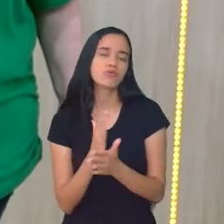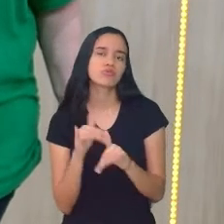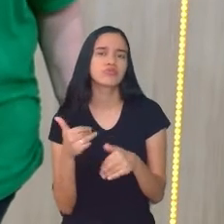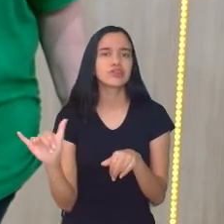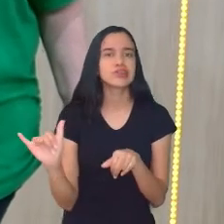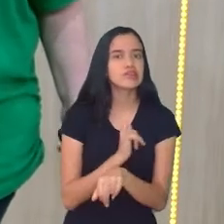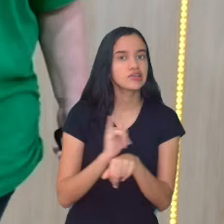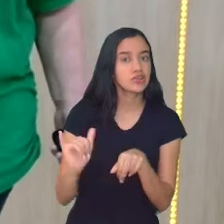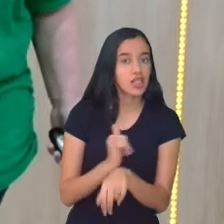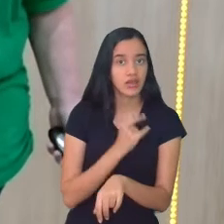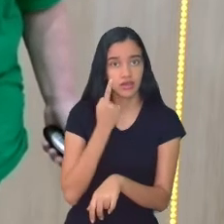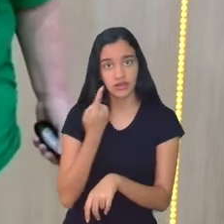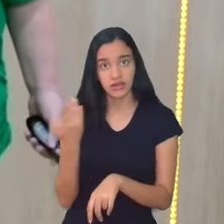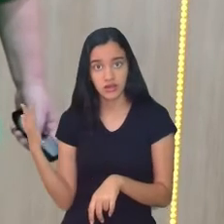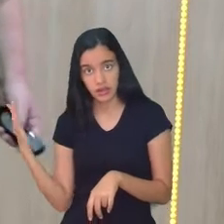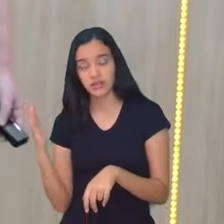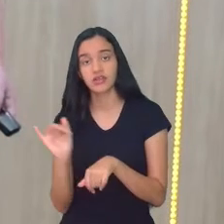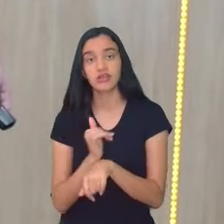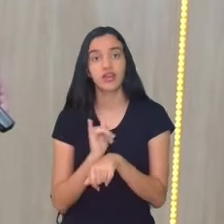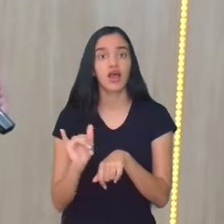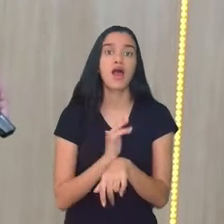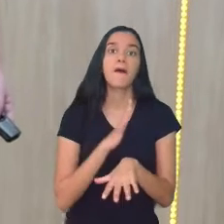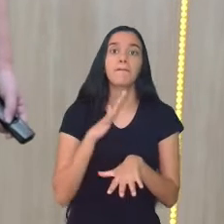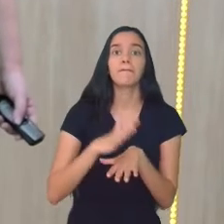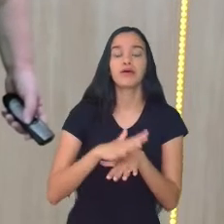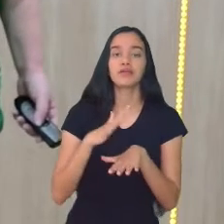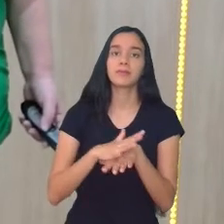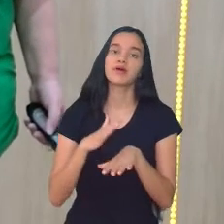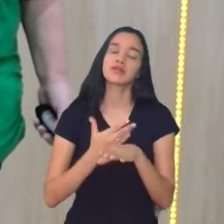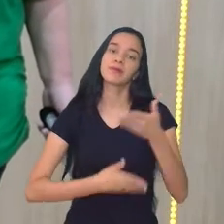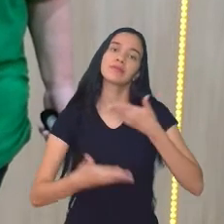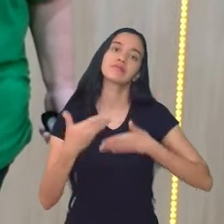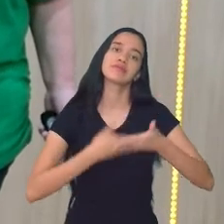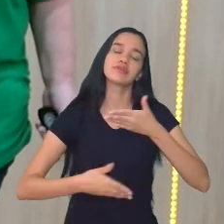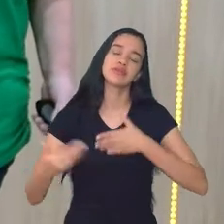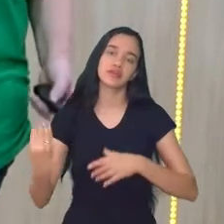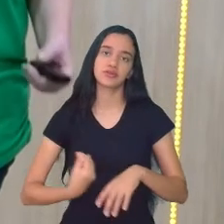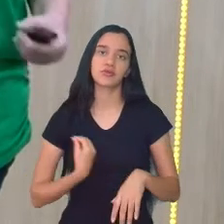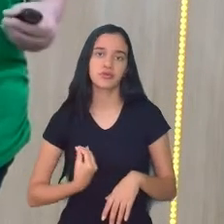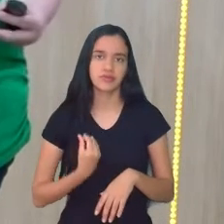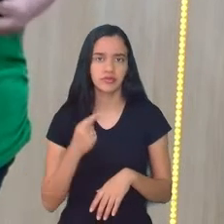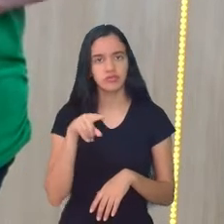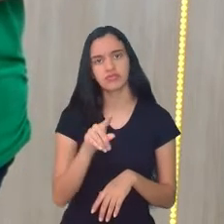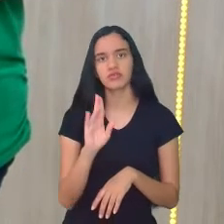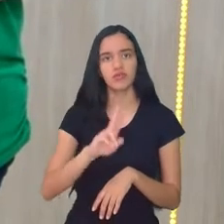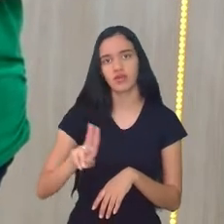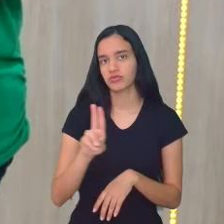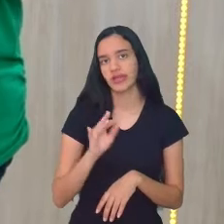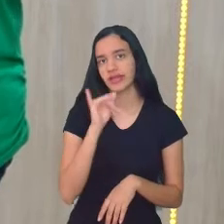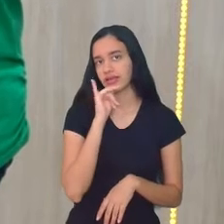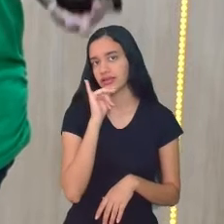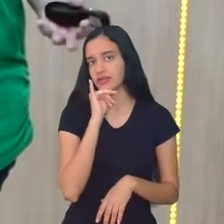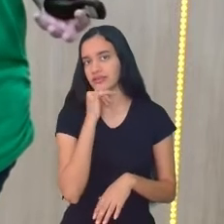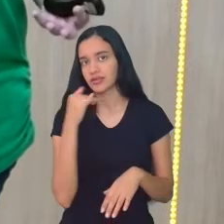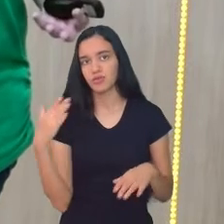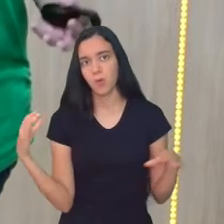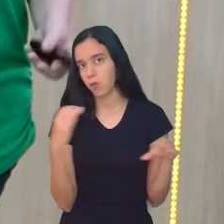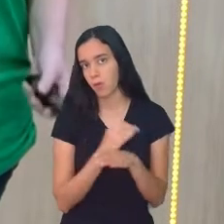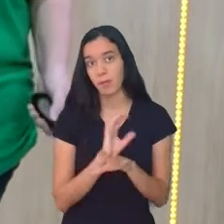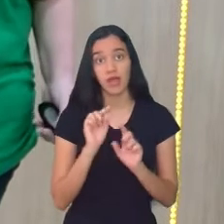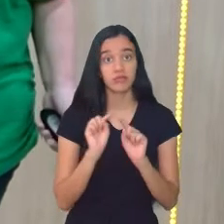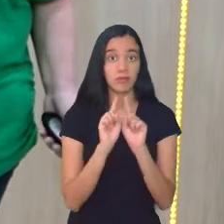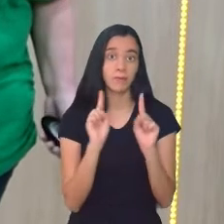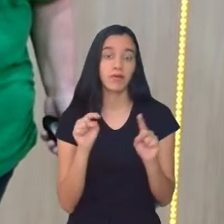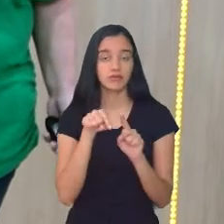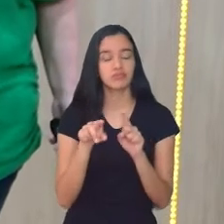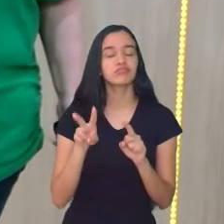ferramentas, isso é uma ferramenta matemática para você interagir com a vida, você não vai usar ela por completo, mas